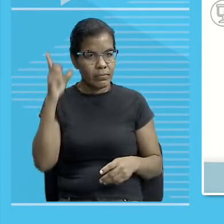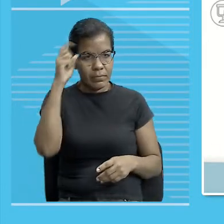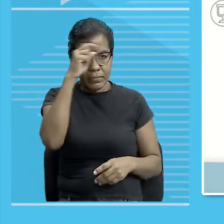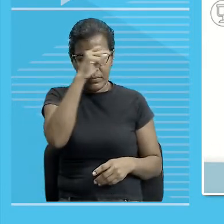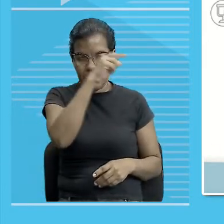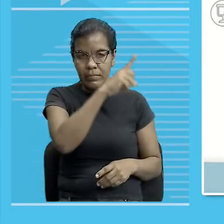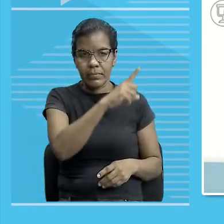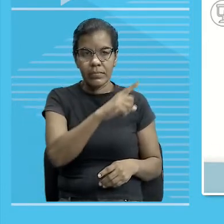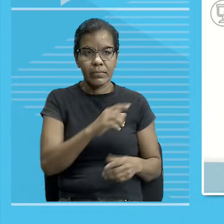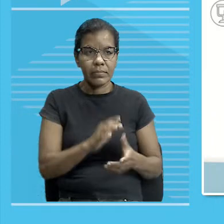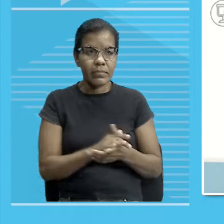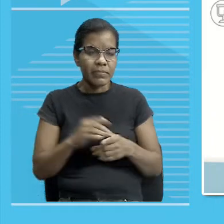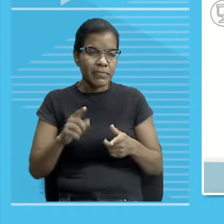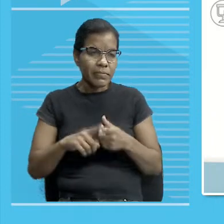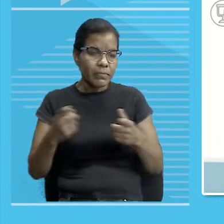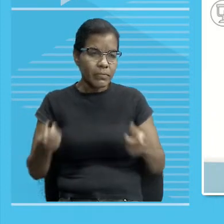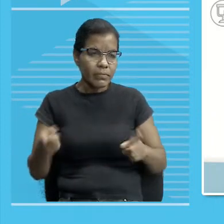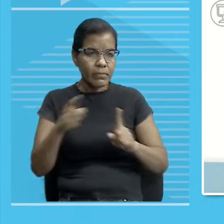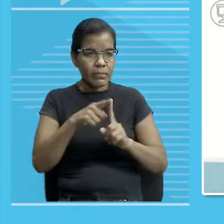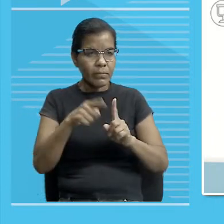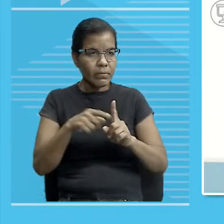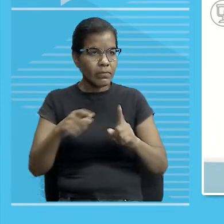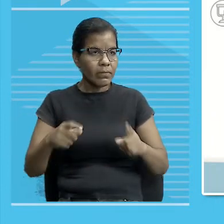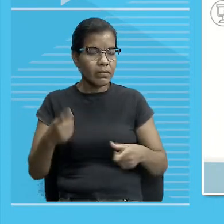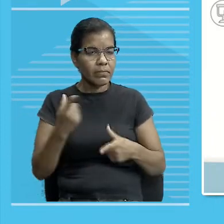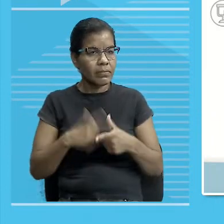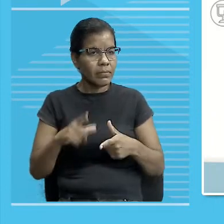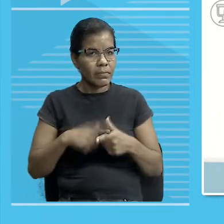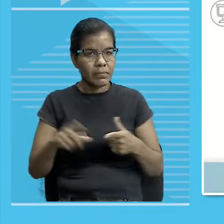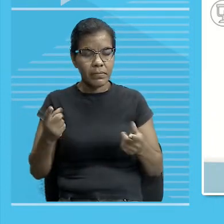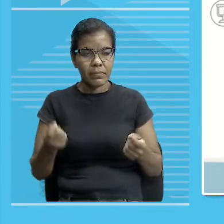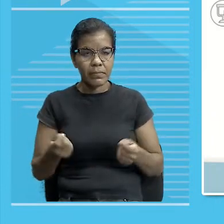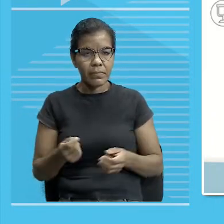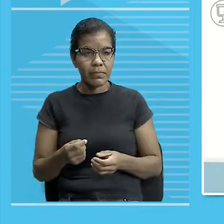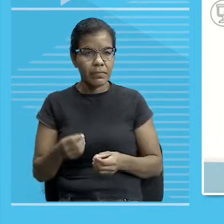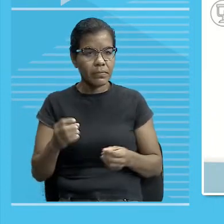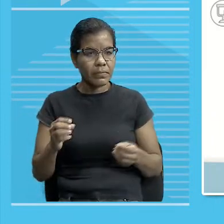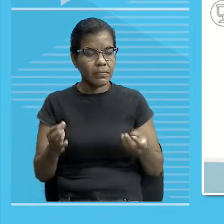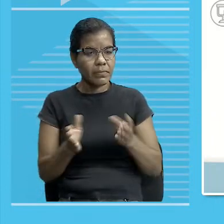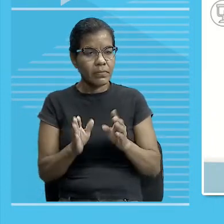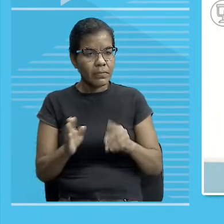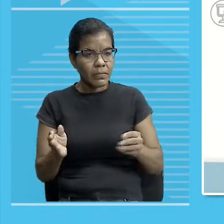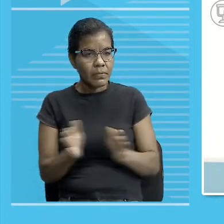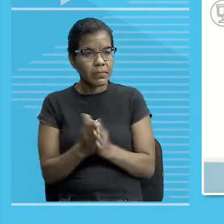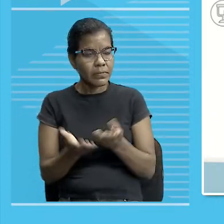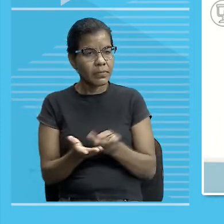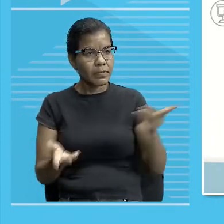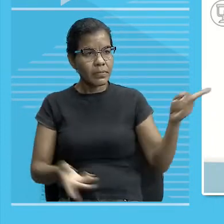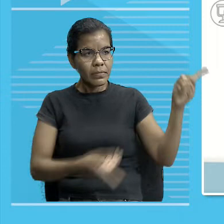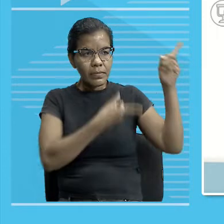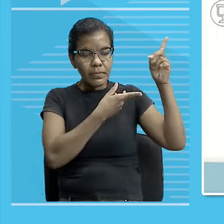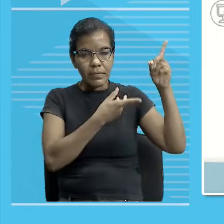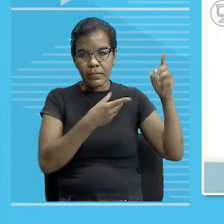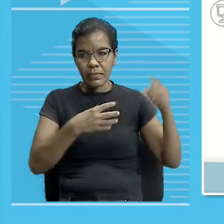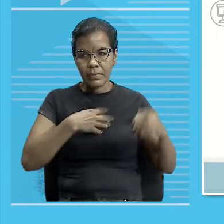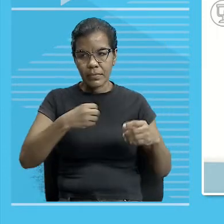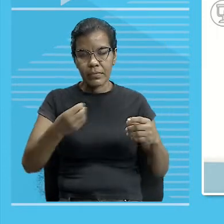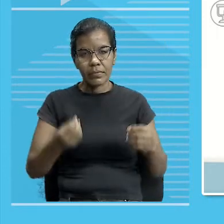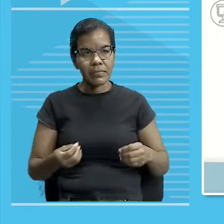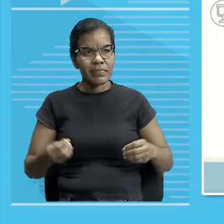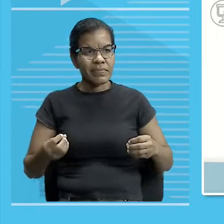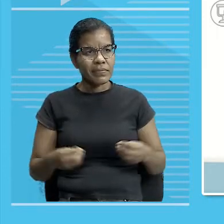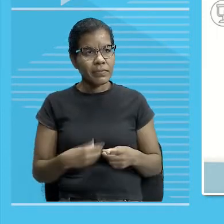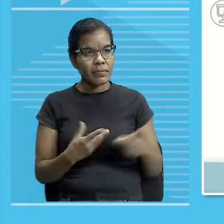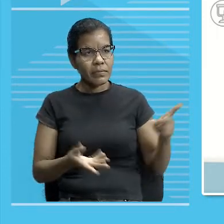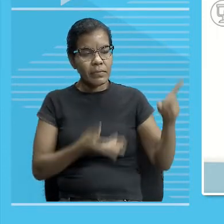difíceis. Mas onde é que gravidez é problema, rapaz? A Bíblia diz que os filhos são heranças do Senhor.